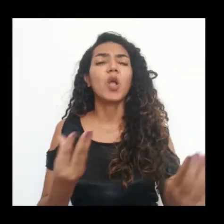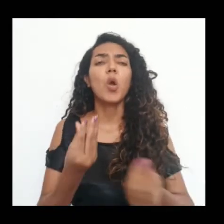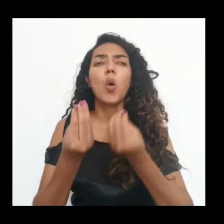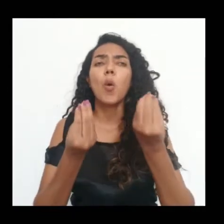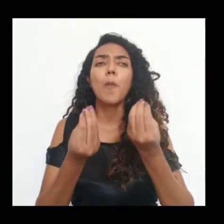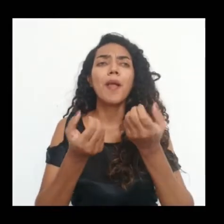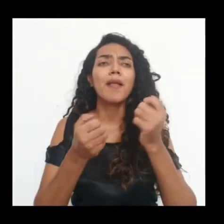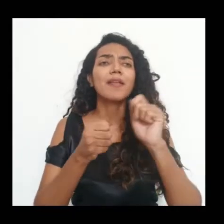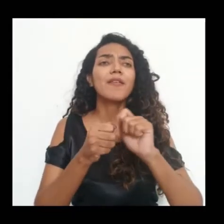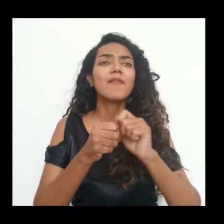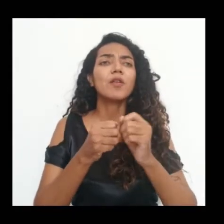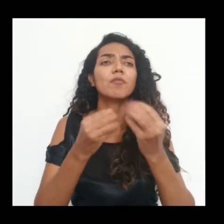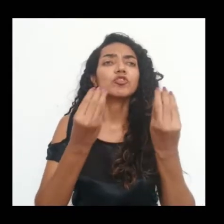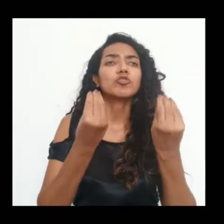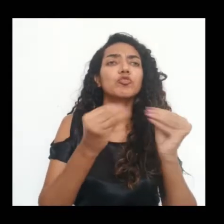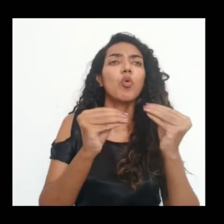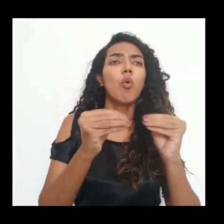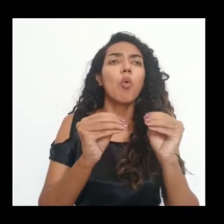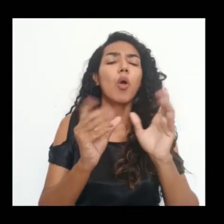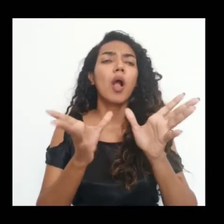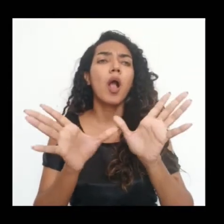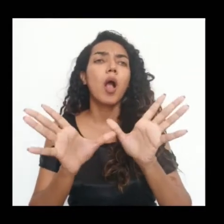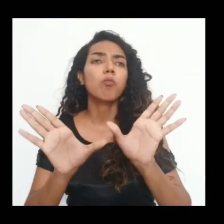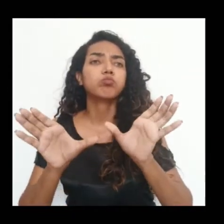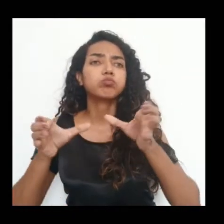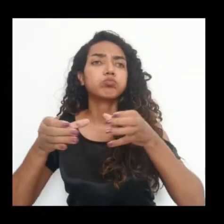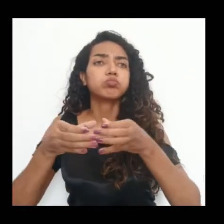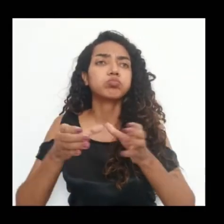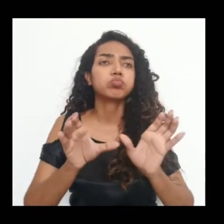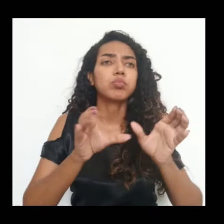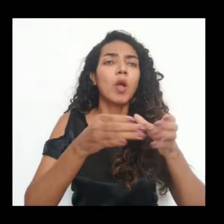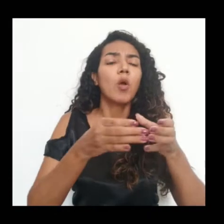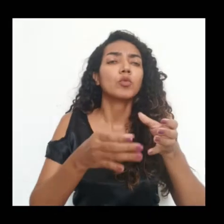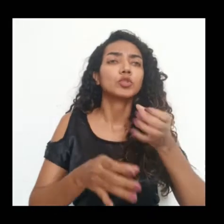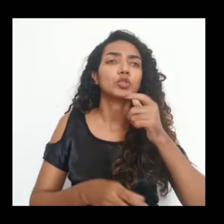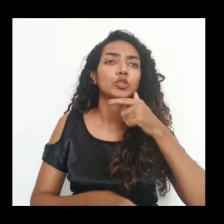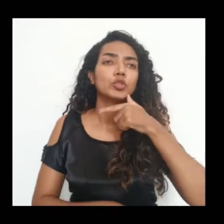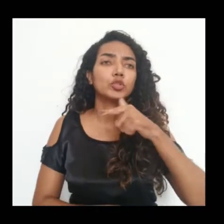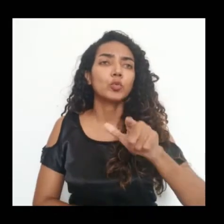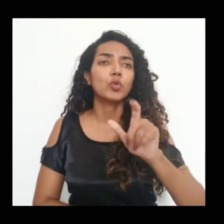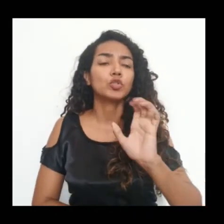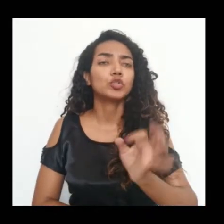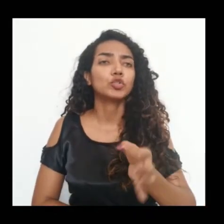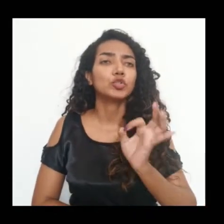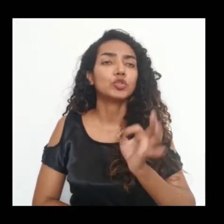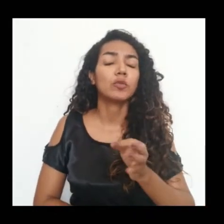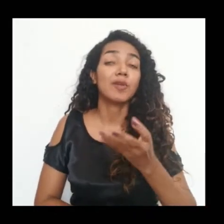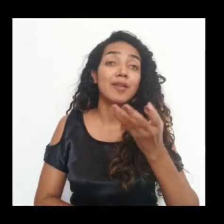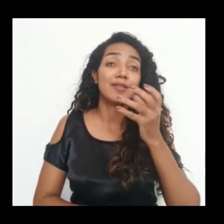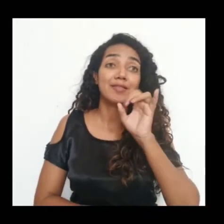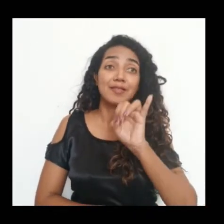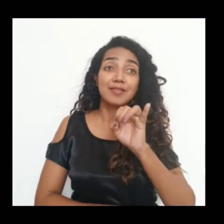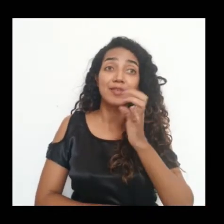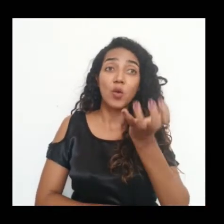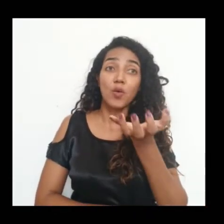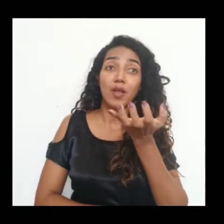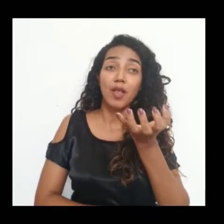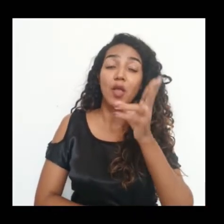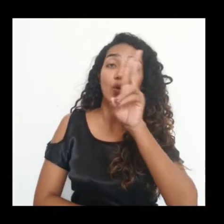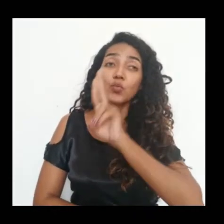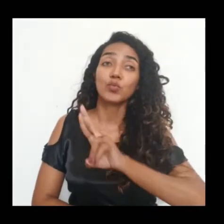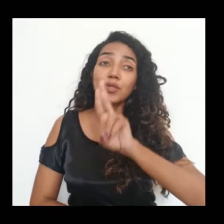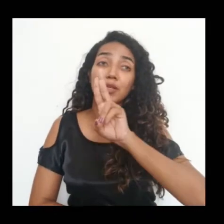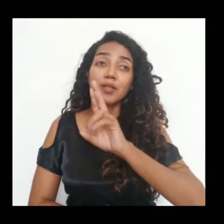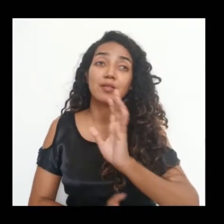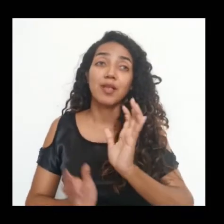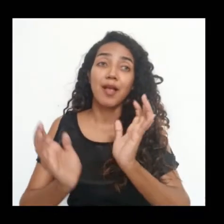os pacotes em Java? A gente já viu usar o package. E se eu quiser utilizar classes que